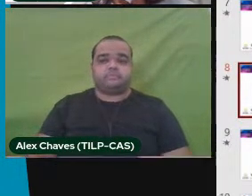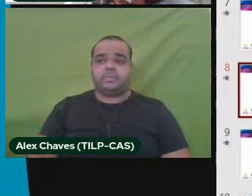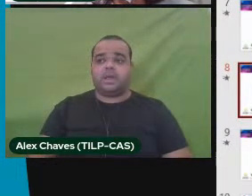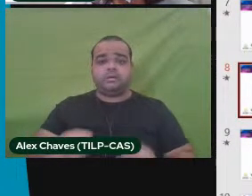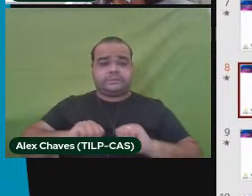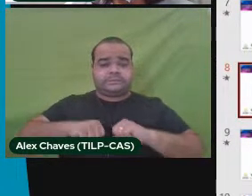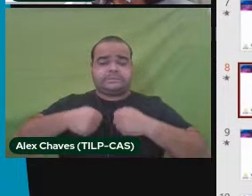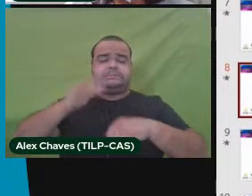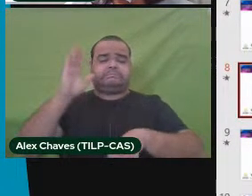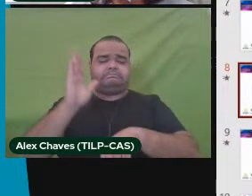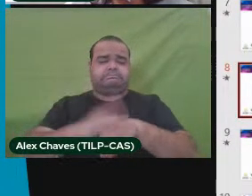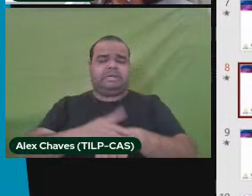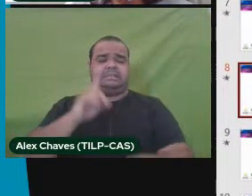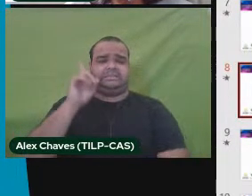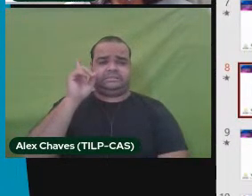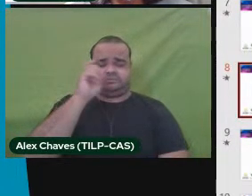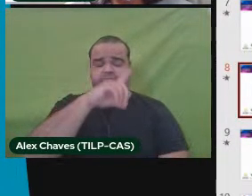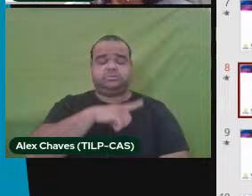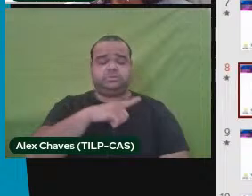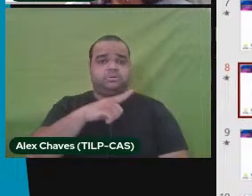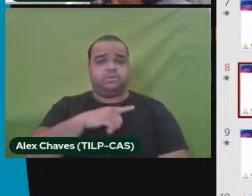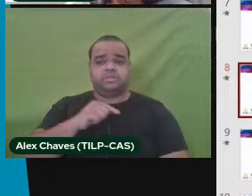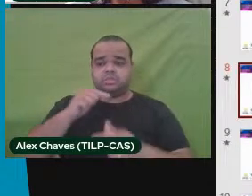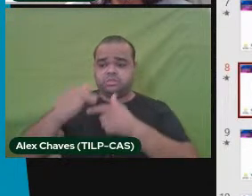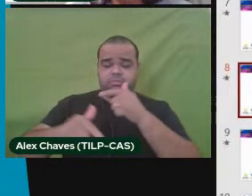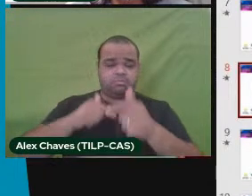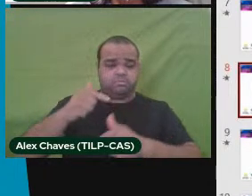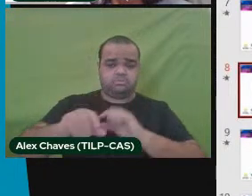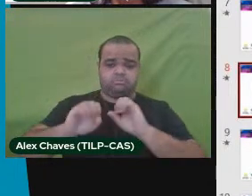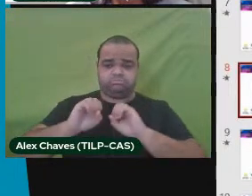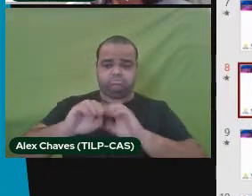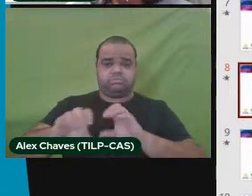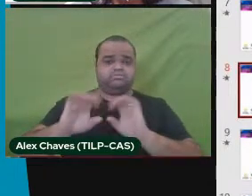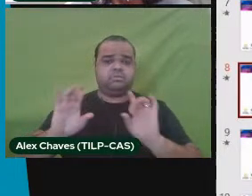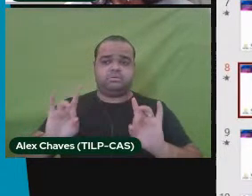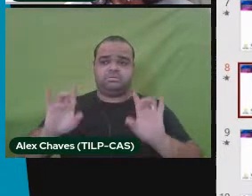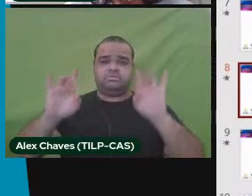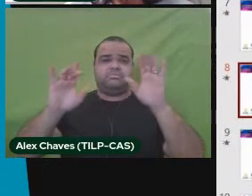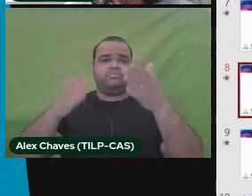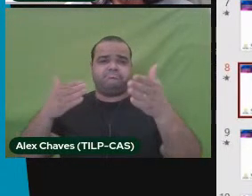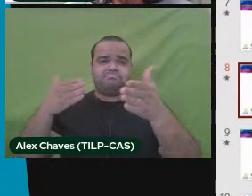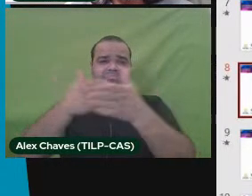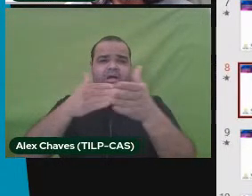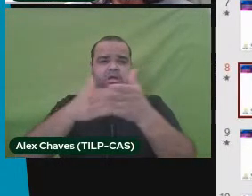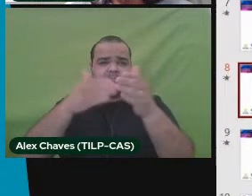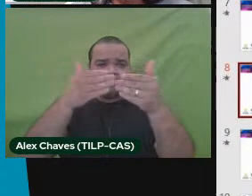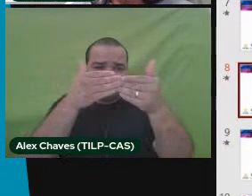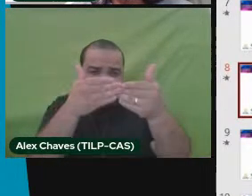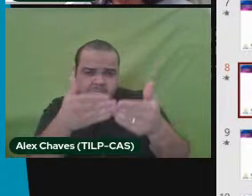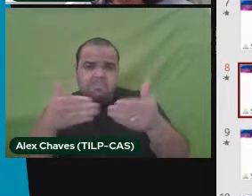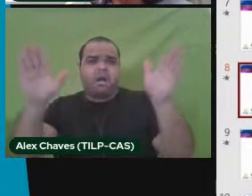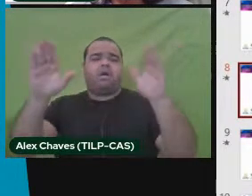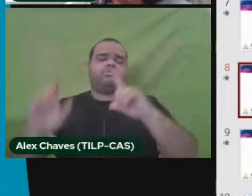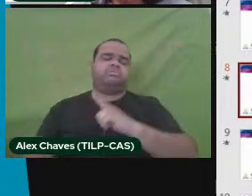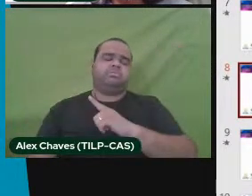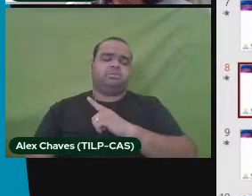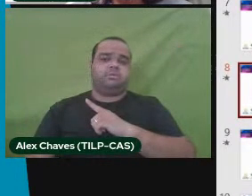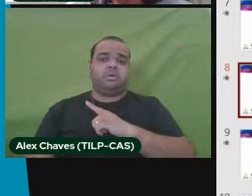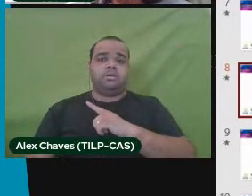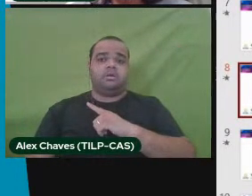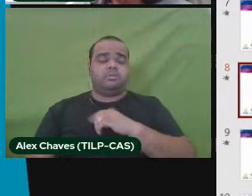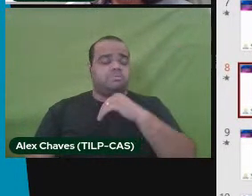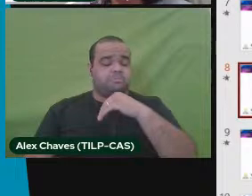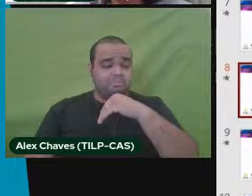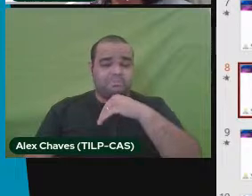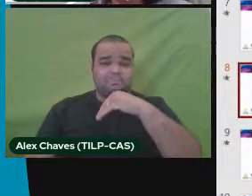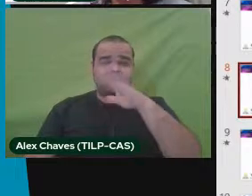nossos objetivos de trabalho em educação especial é a remoção de barreiras. e uma das mais insistentes